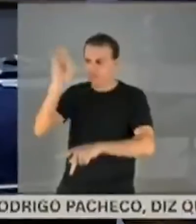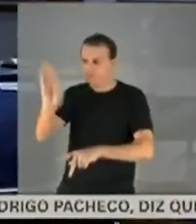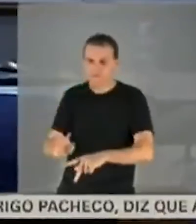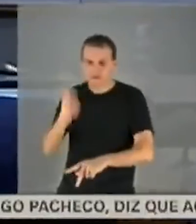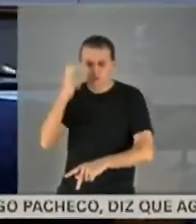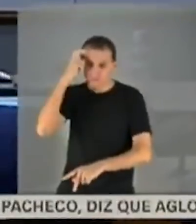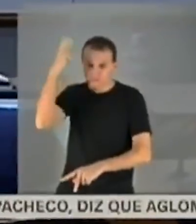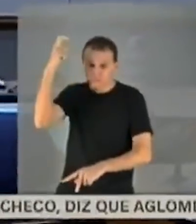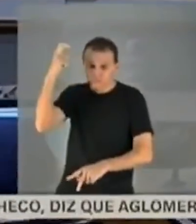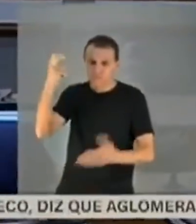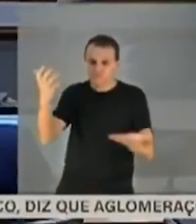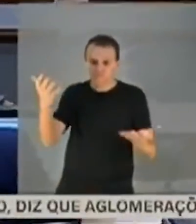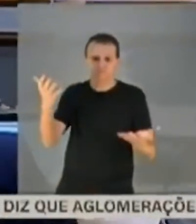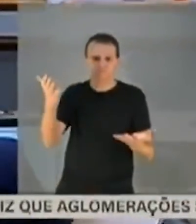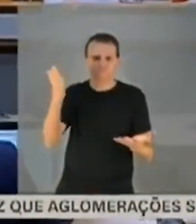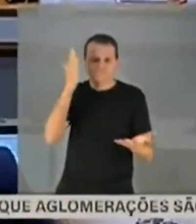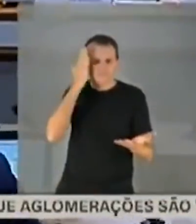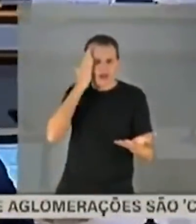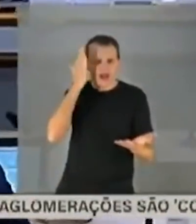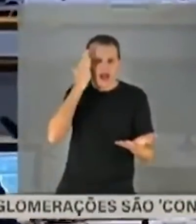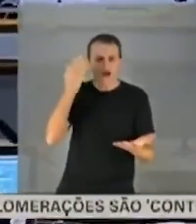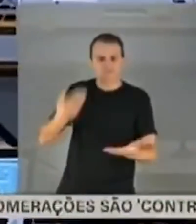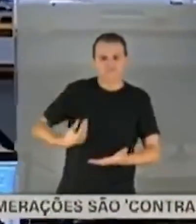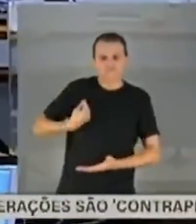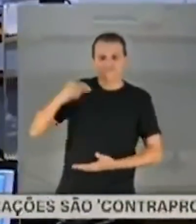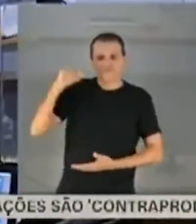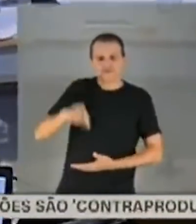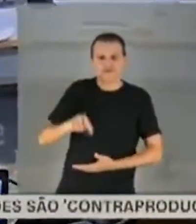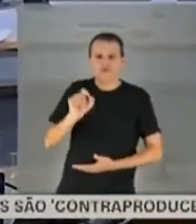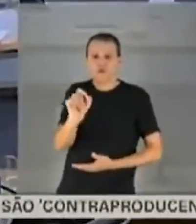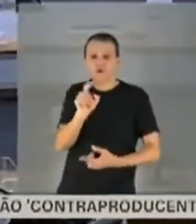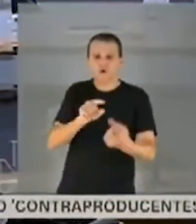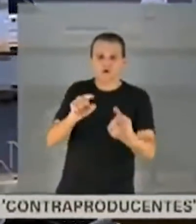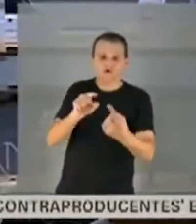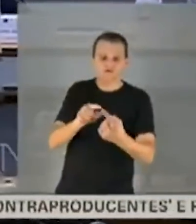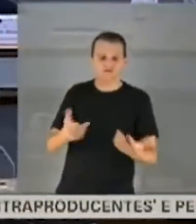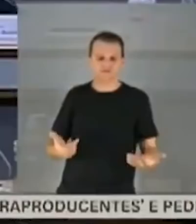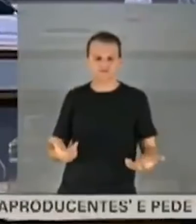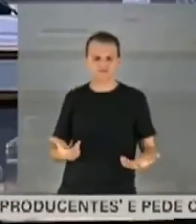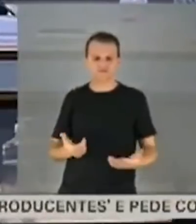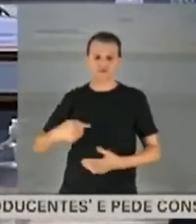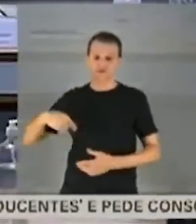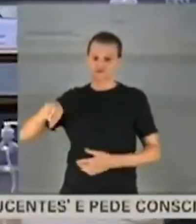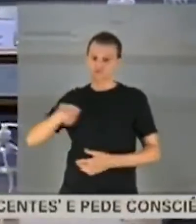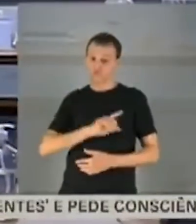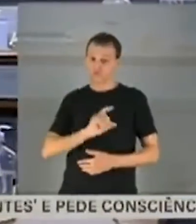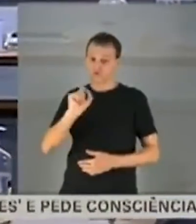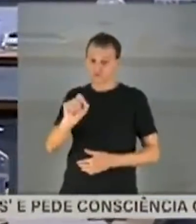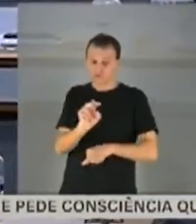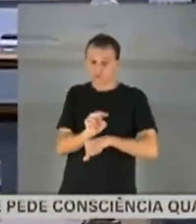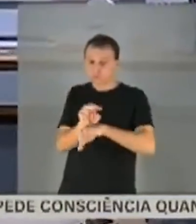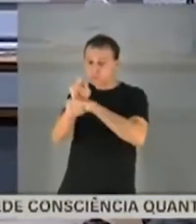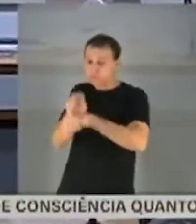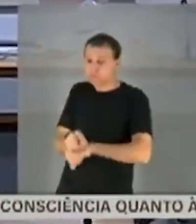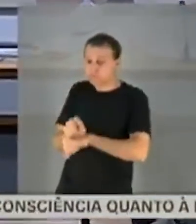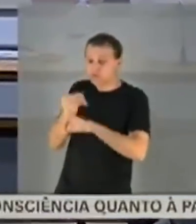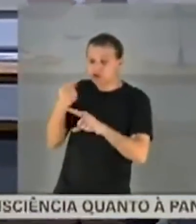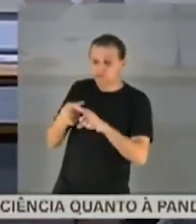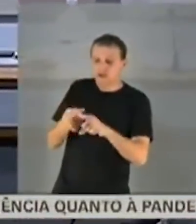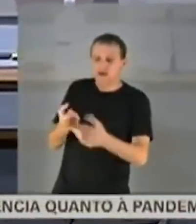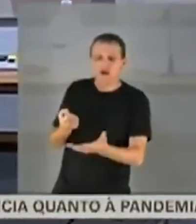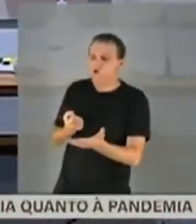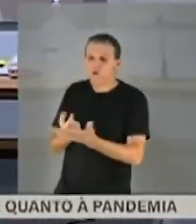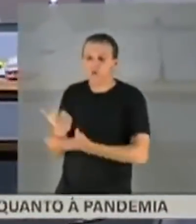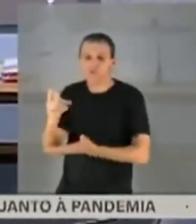inteligência sabe que você não está aqui com um único objetivo é que a gente não investiu porque a gente não comprou a